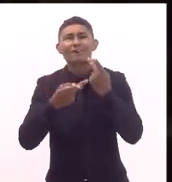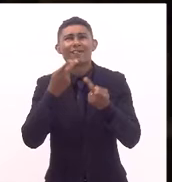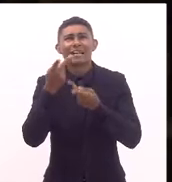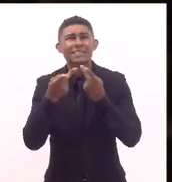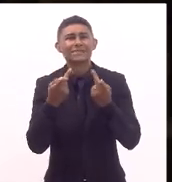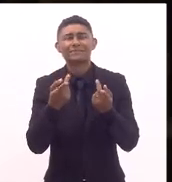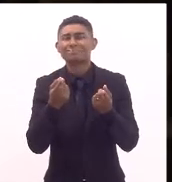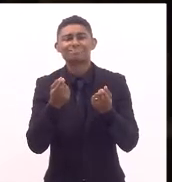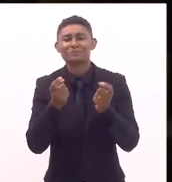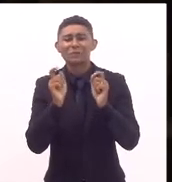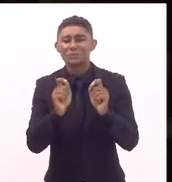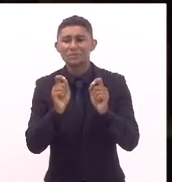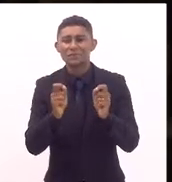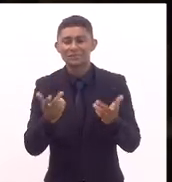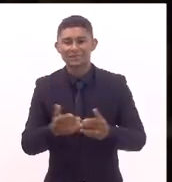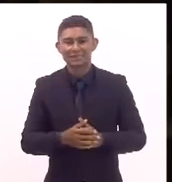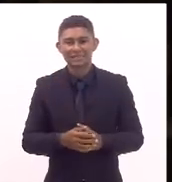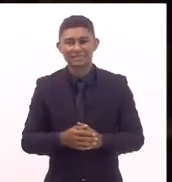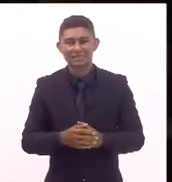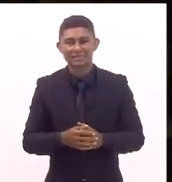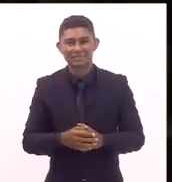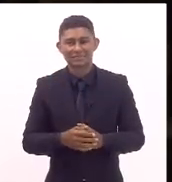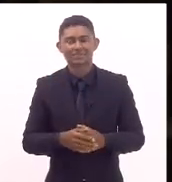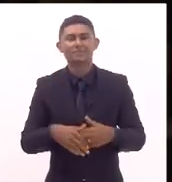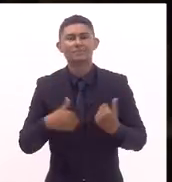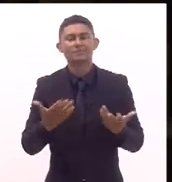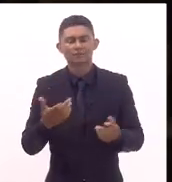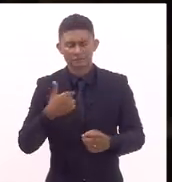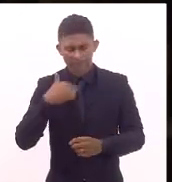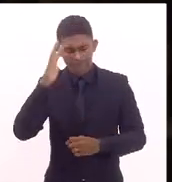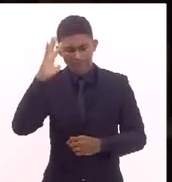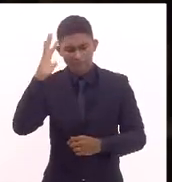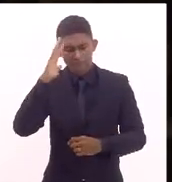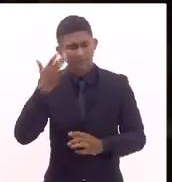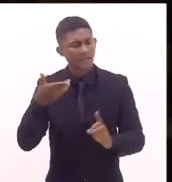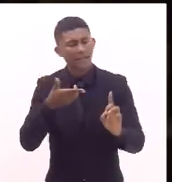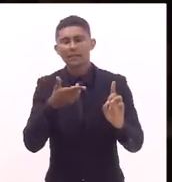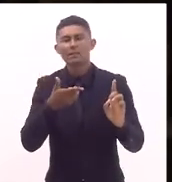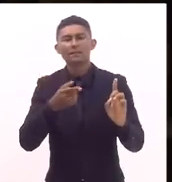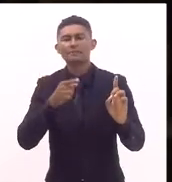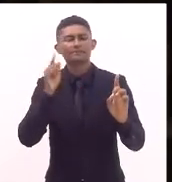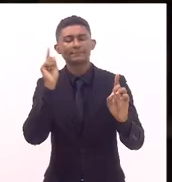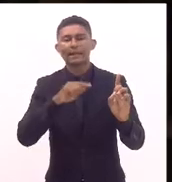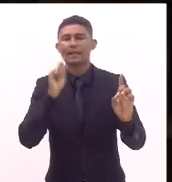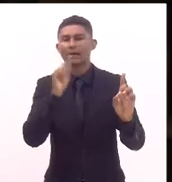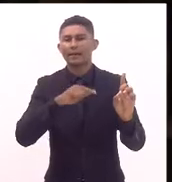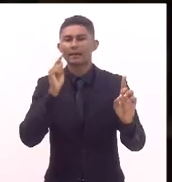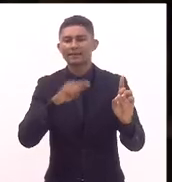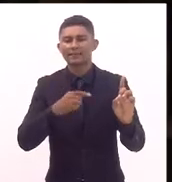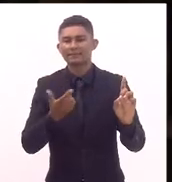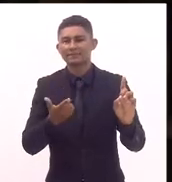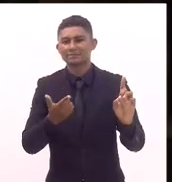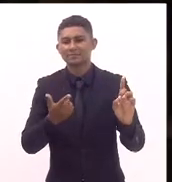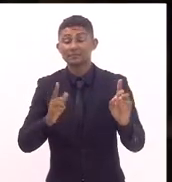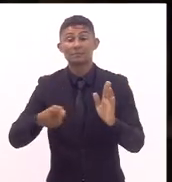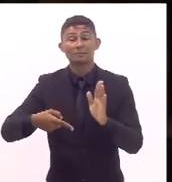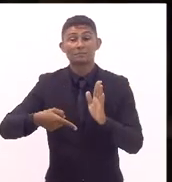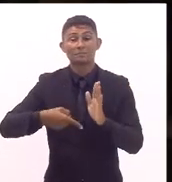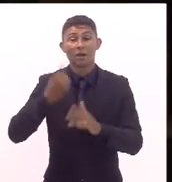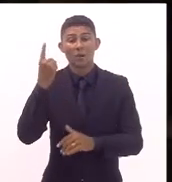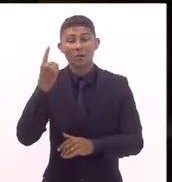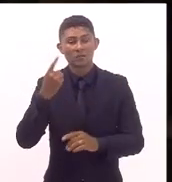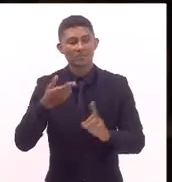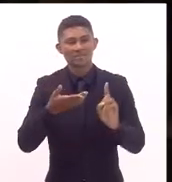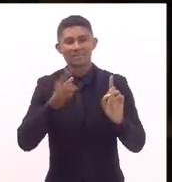É bom então eu pensei assim quem é Benedita da Silva essa essa é a primeira coisa